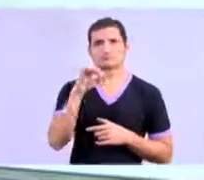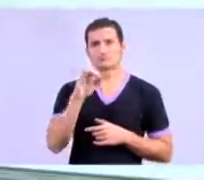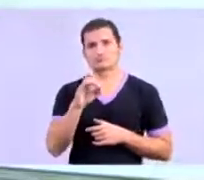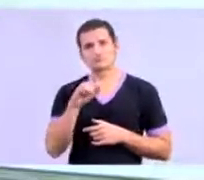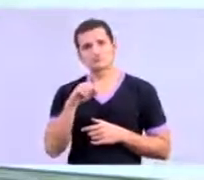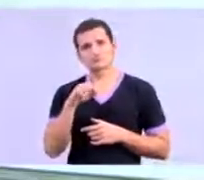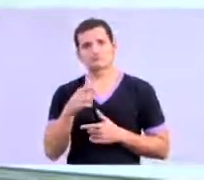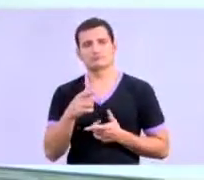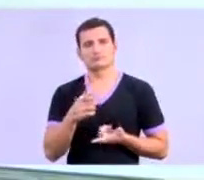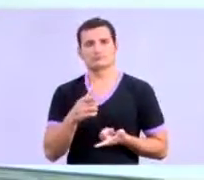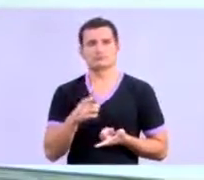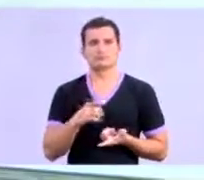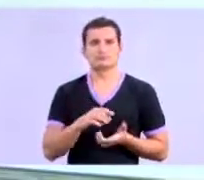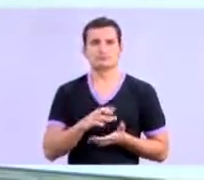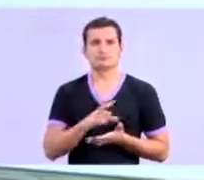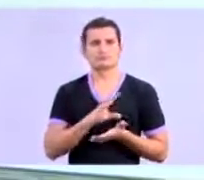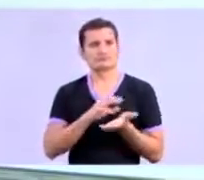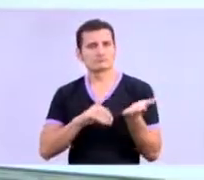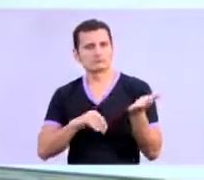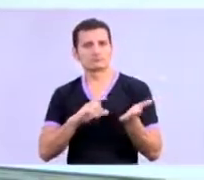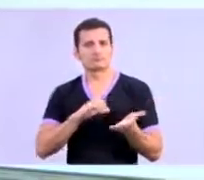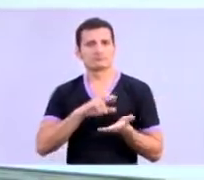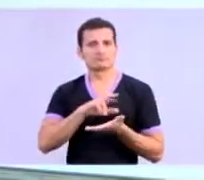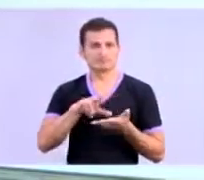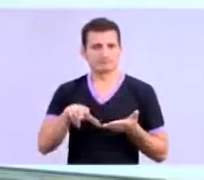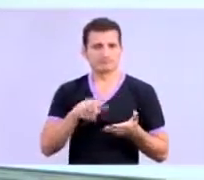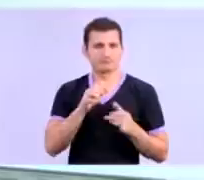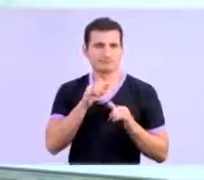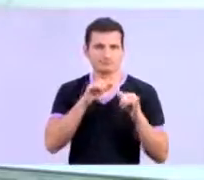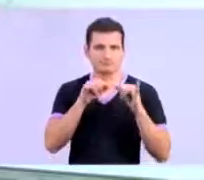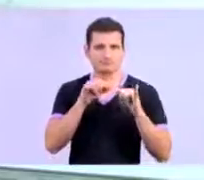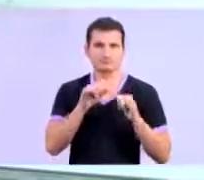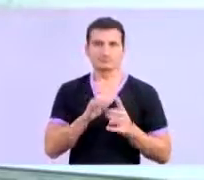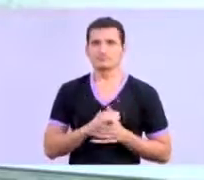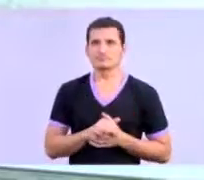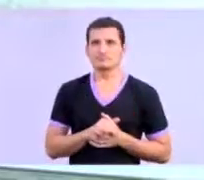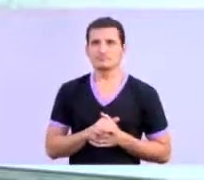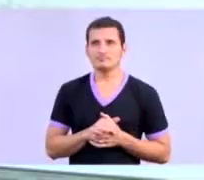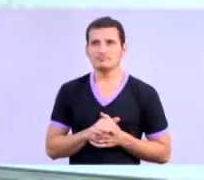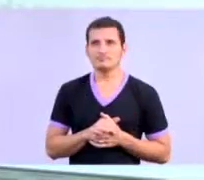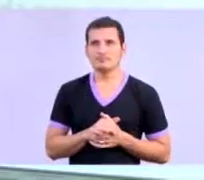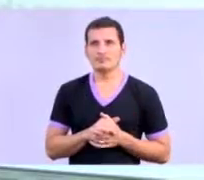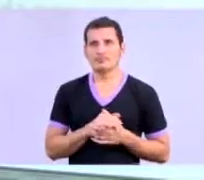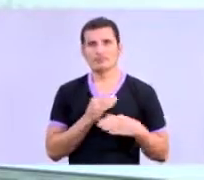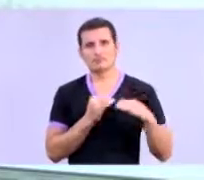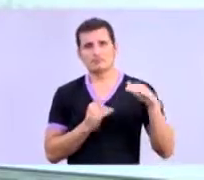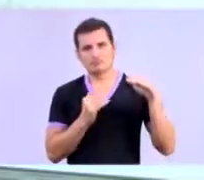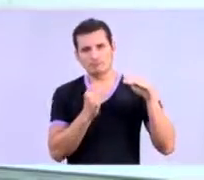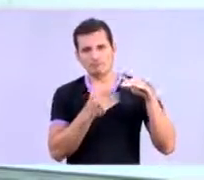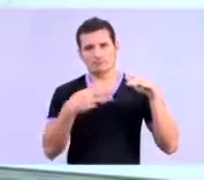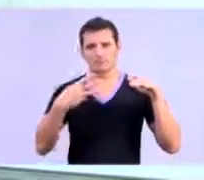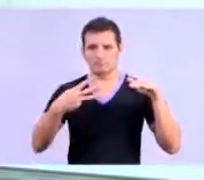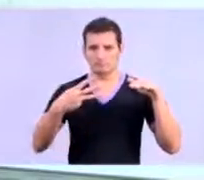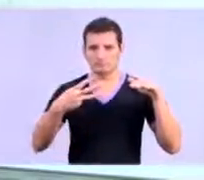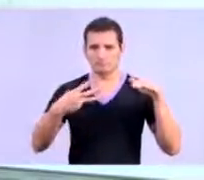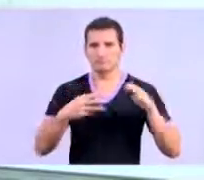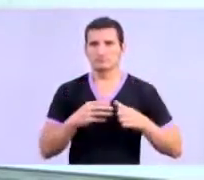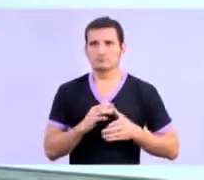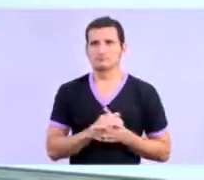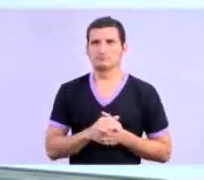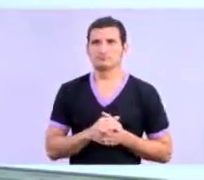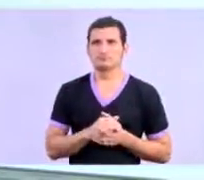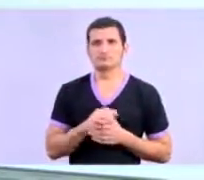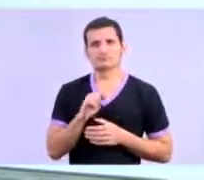clonado, enfim, você consegue ter N informações. Aí chega, vamos para a camada 3. Você vai ver, será que eu estou